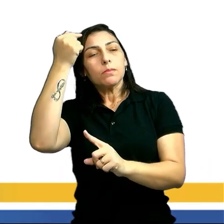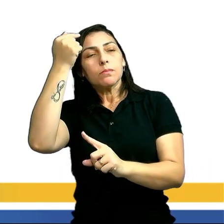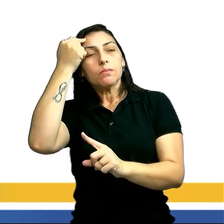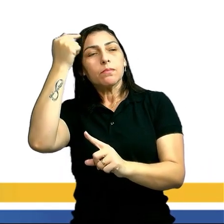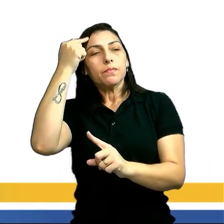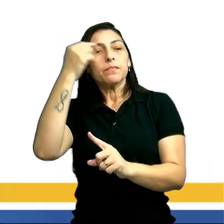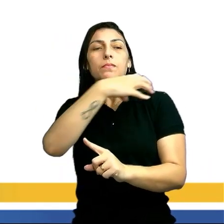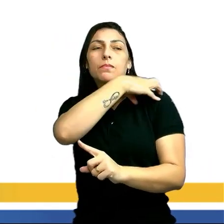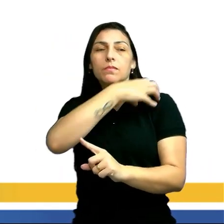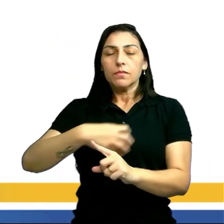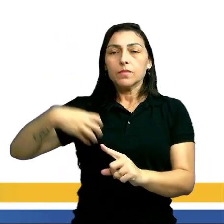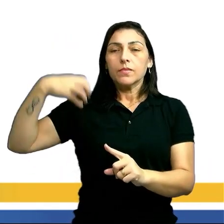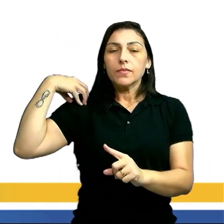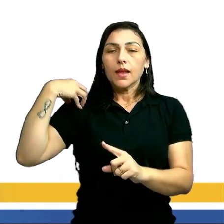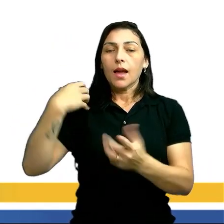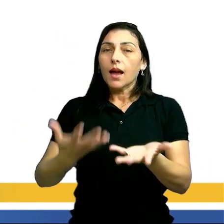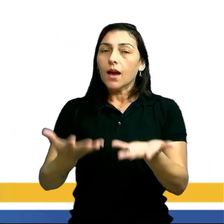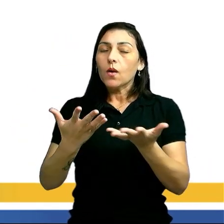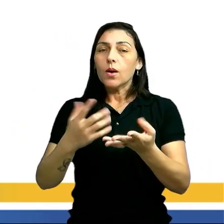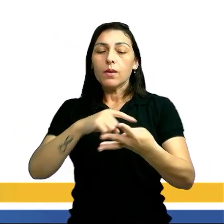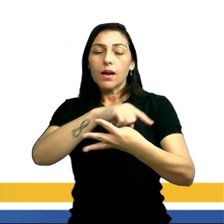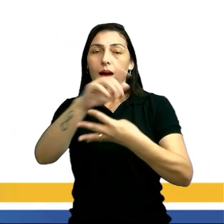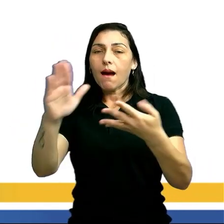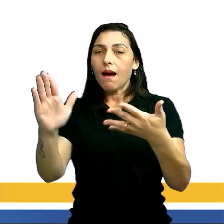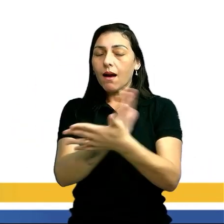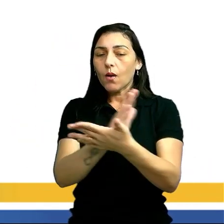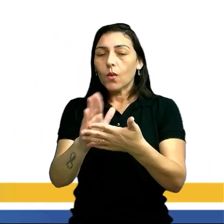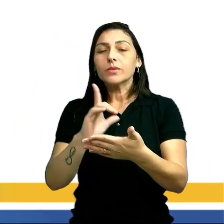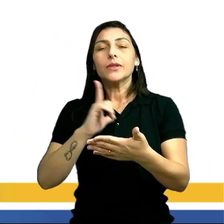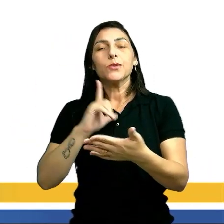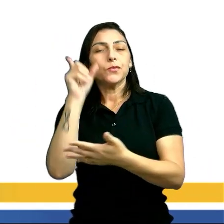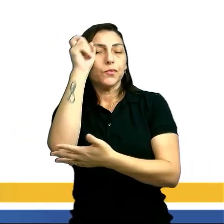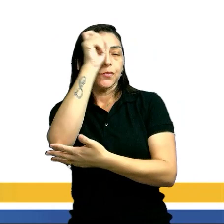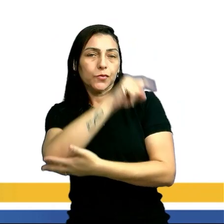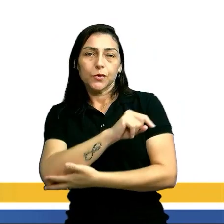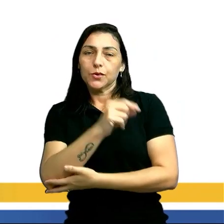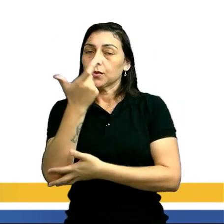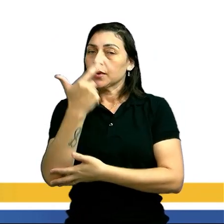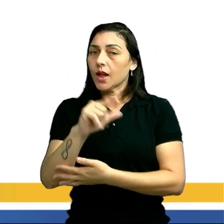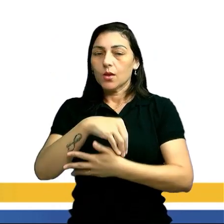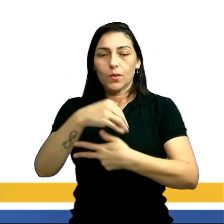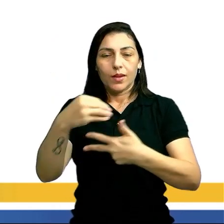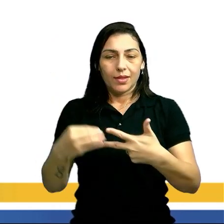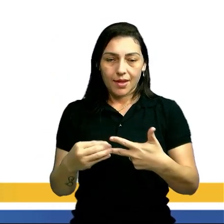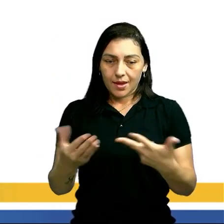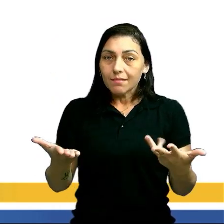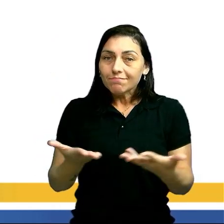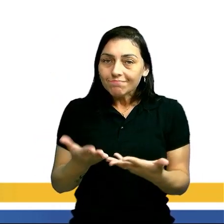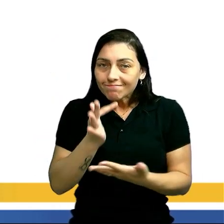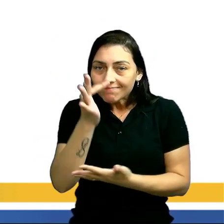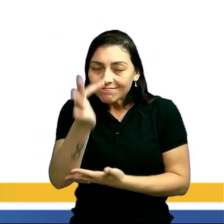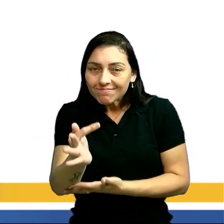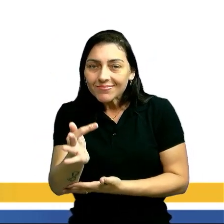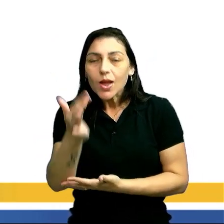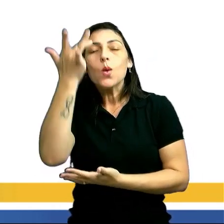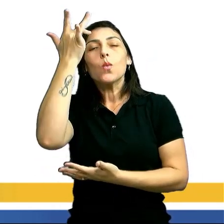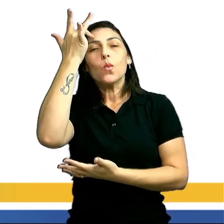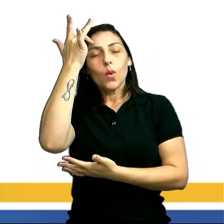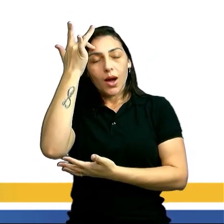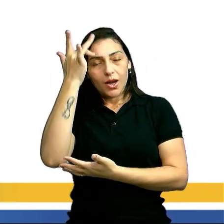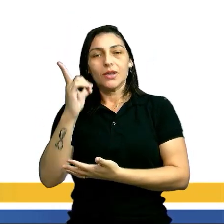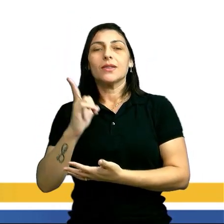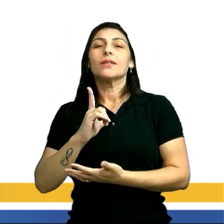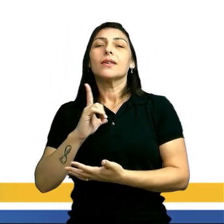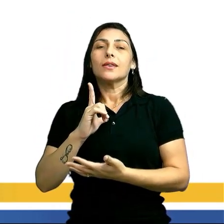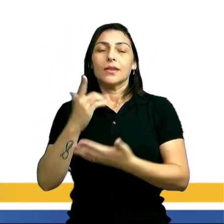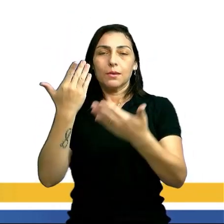pensamento aristotélico. Agora nós vamos para alguma coisa que dificilmente não vai cair no Enem algum dia. Eu acho que isso vai